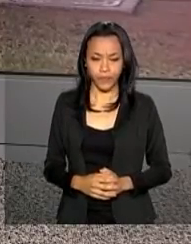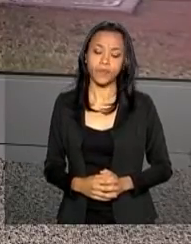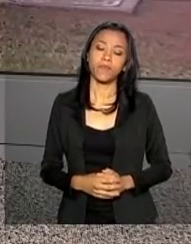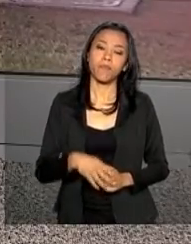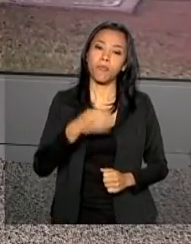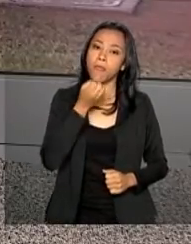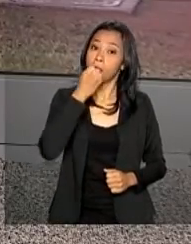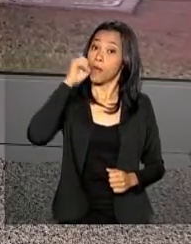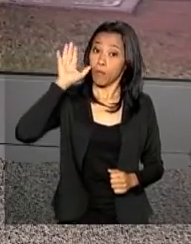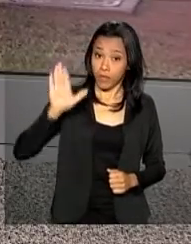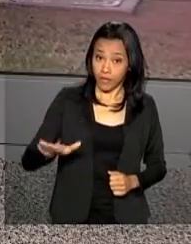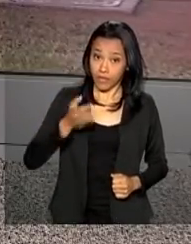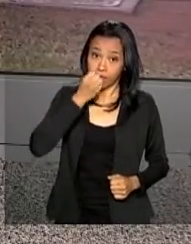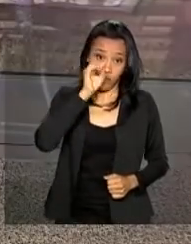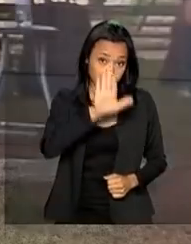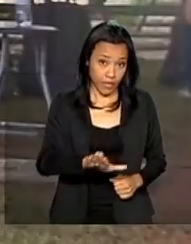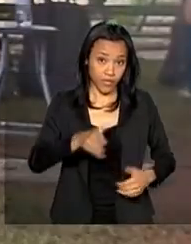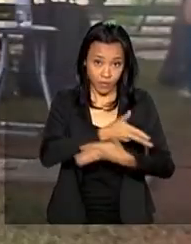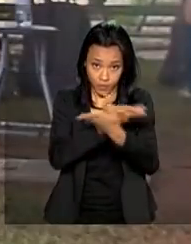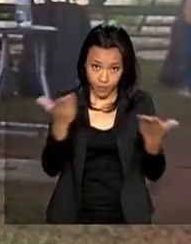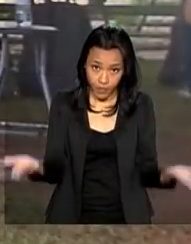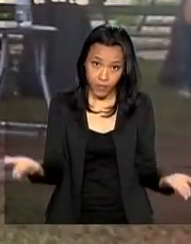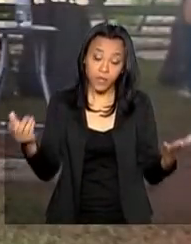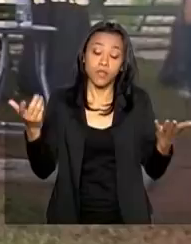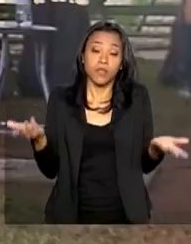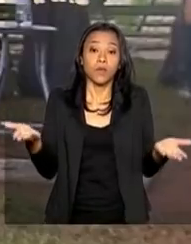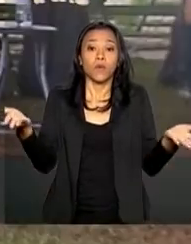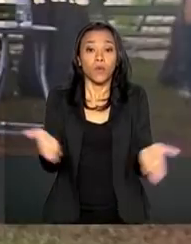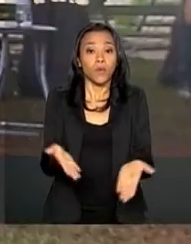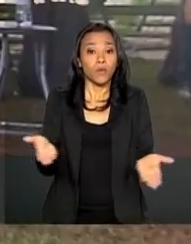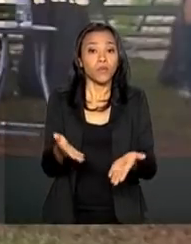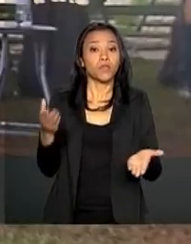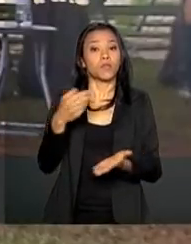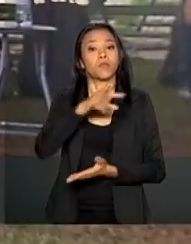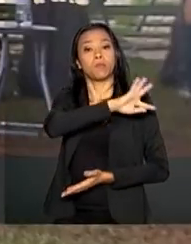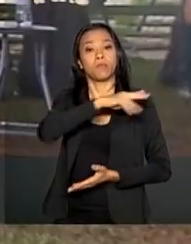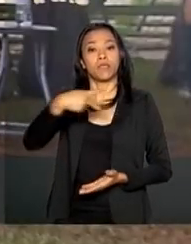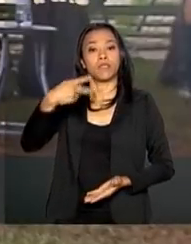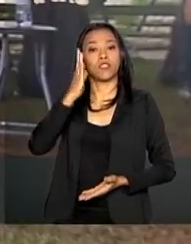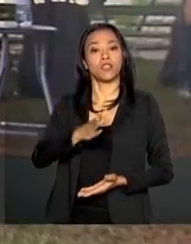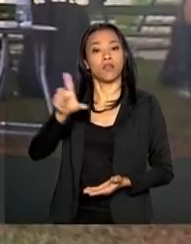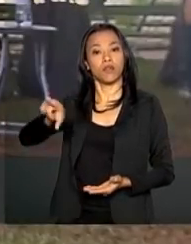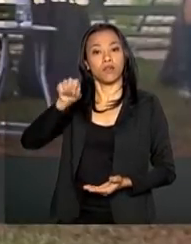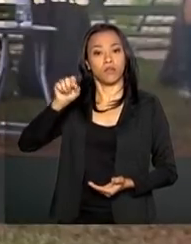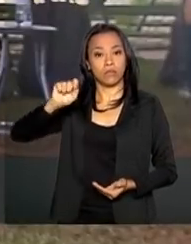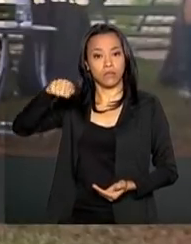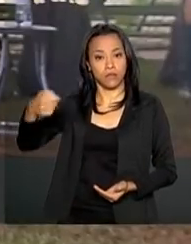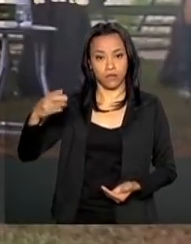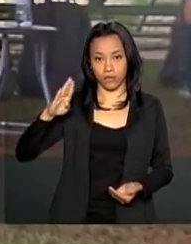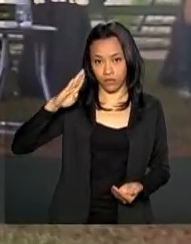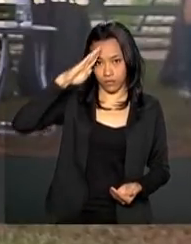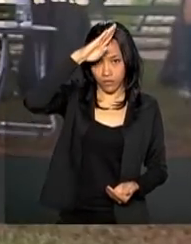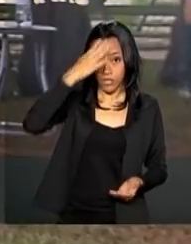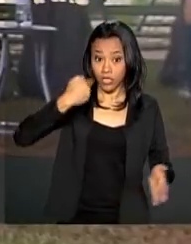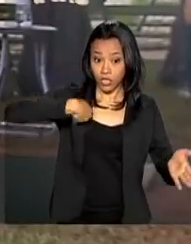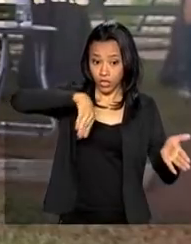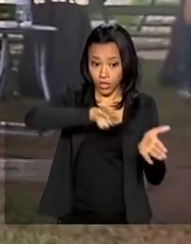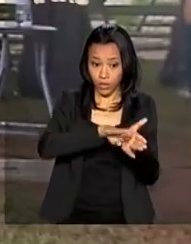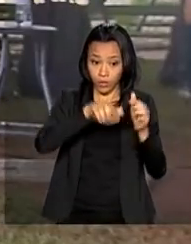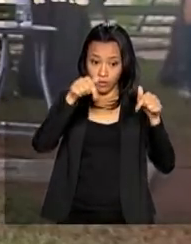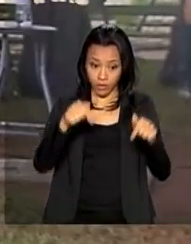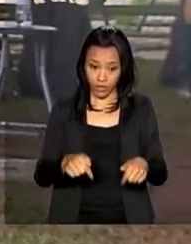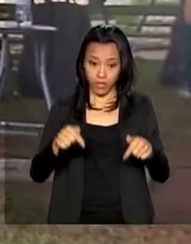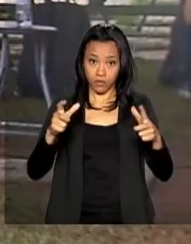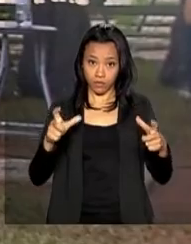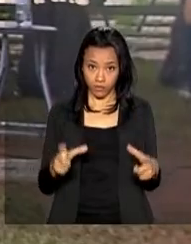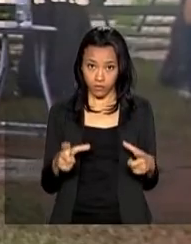Boa tarde, Renata. Boa tarde a todos. Olha, Renata, hoje o presidente eleito, Jair Bolsonaro, chegou bem cedo aqui ao Centro Cultural Banco